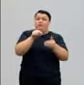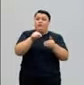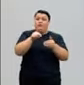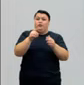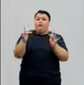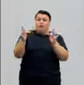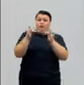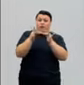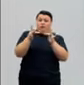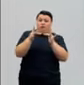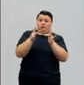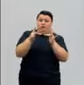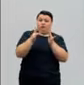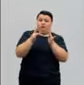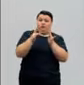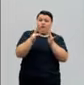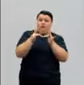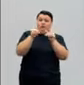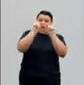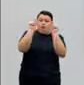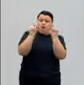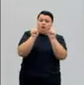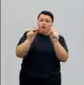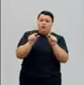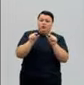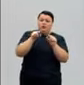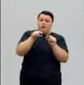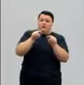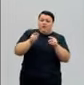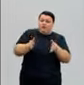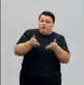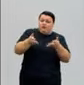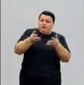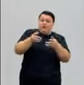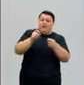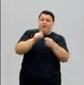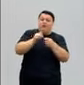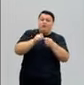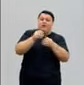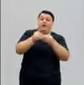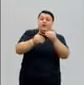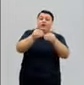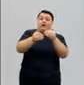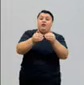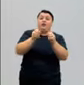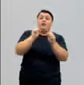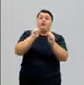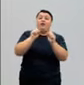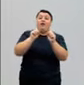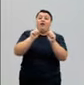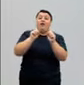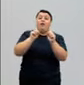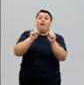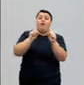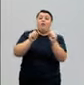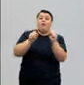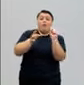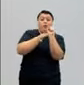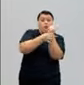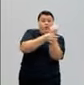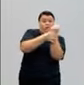em contato ali com o organismo, ele vai estimular a produção de anticorpos. E esses